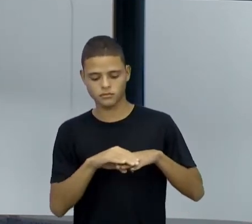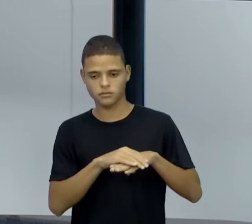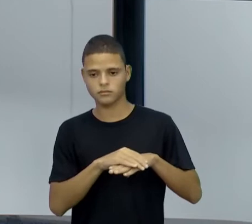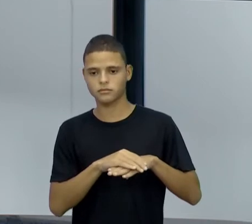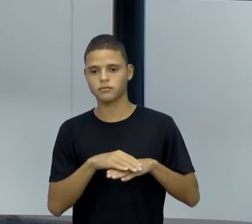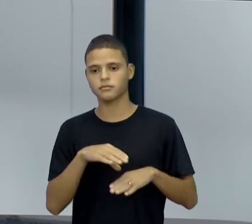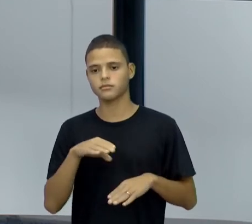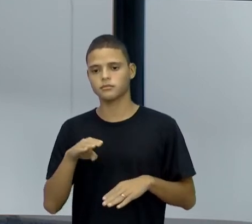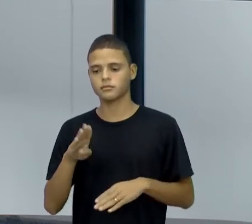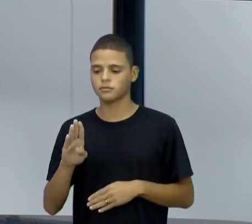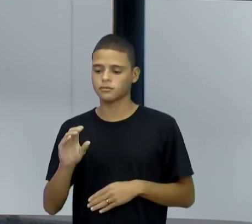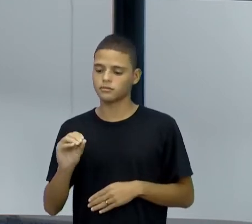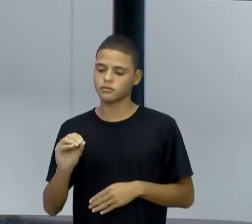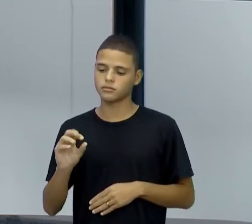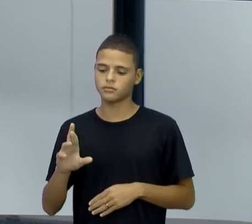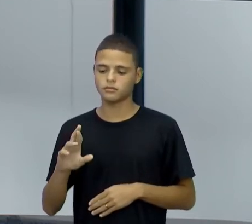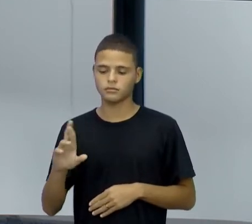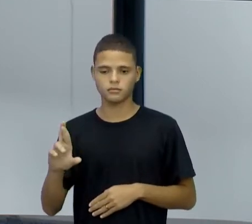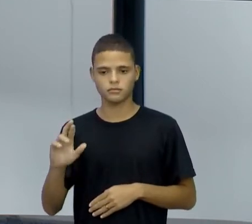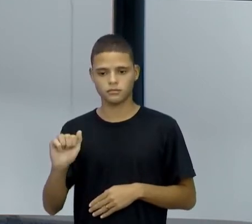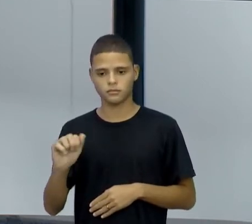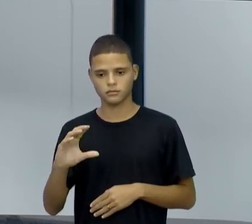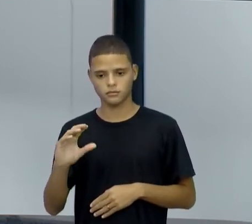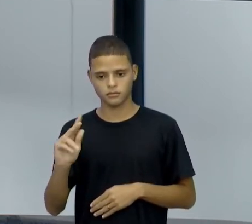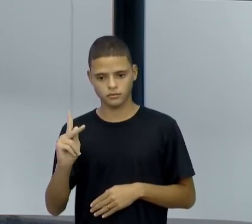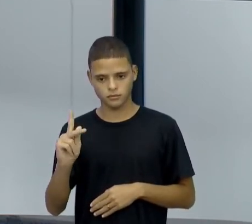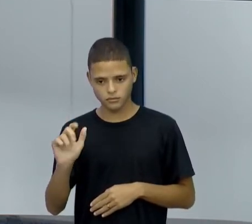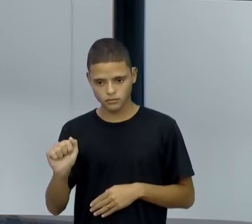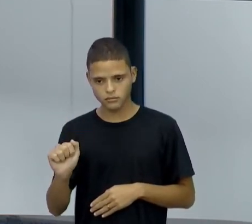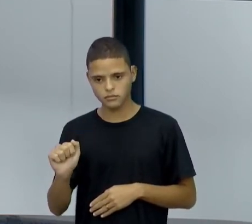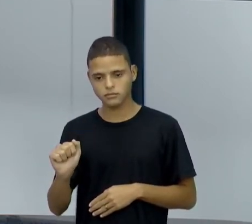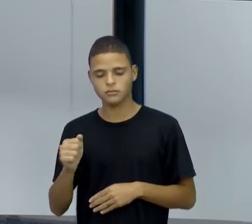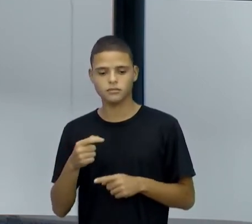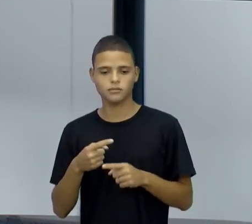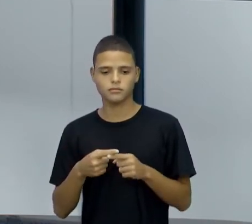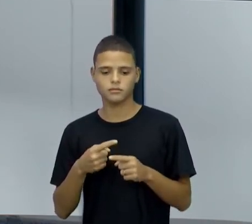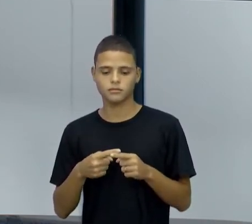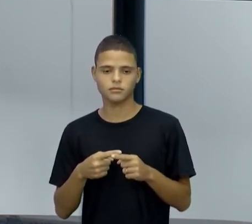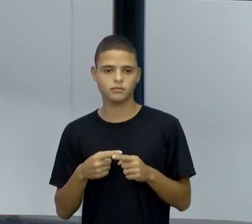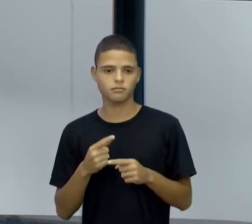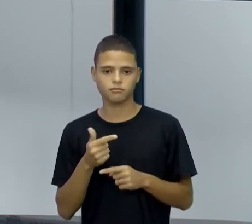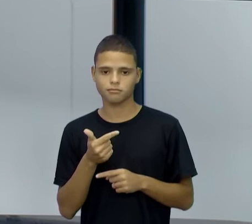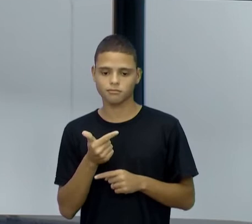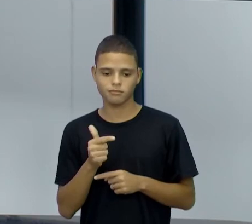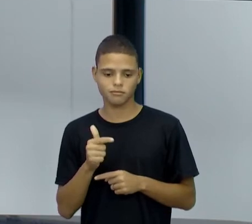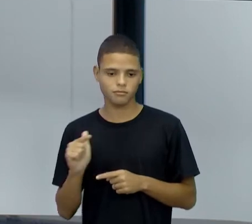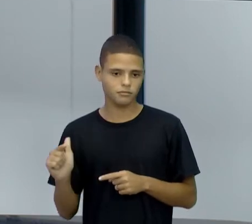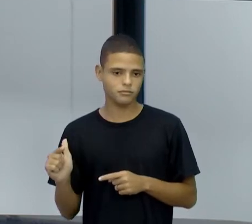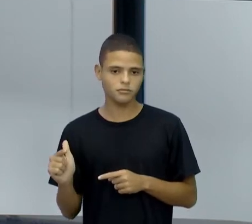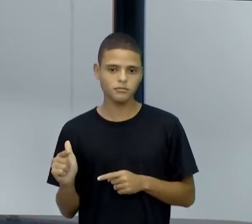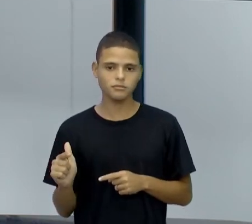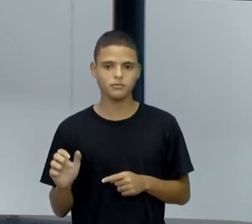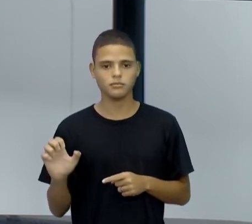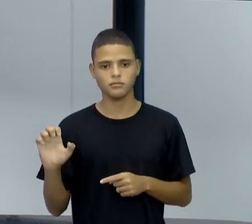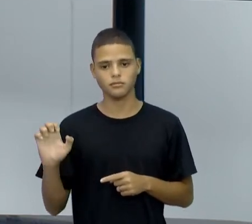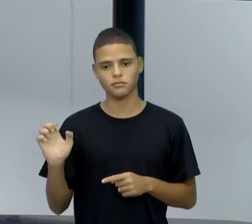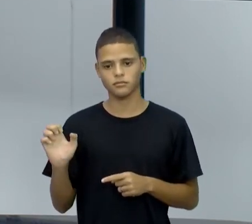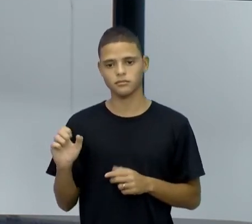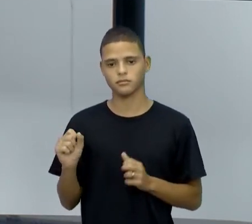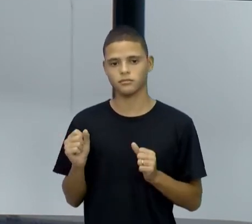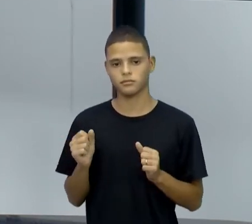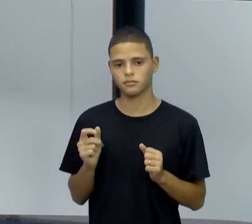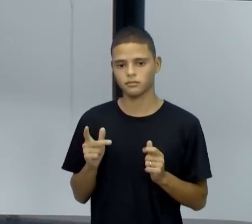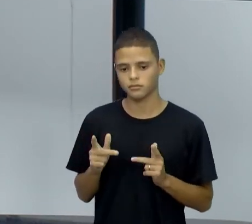os pneus dos carros são de borracha, porque ele não conduz, os elétrons não ficam com vontade de sair, tá